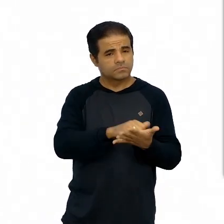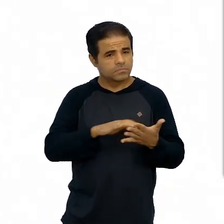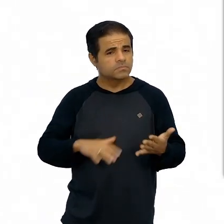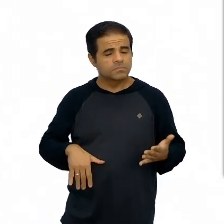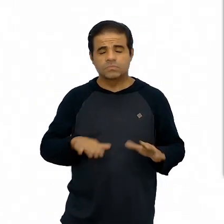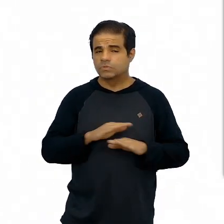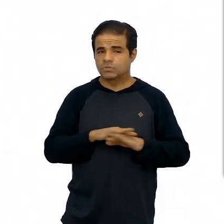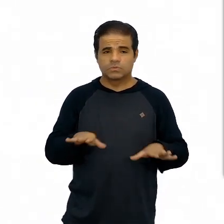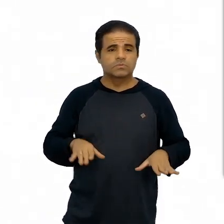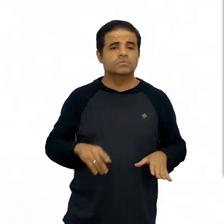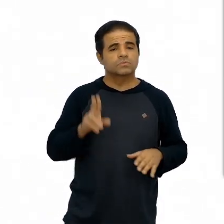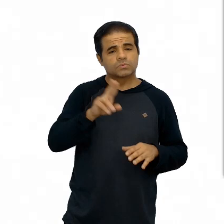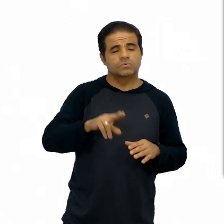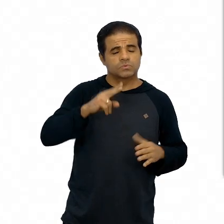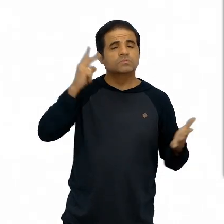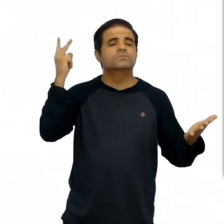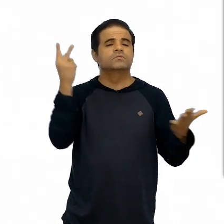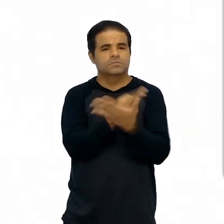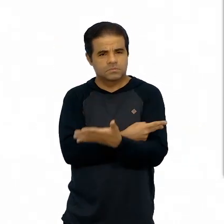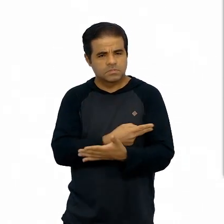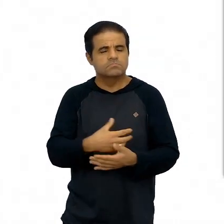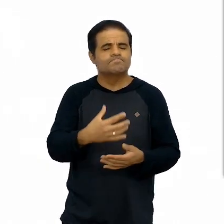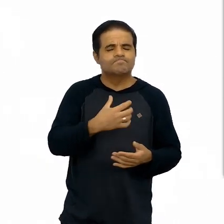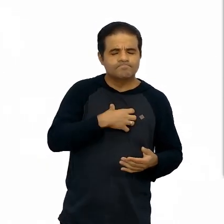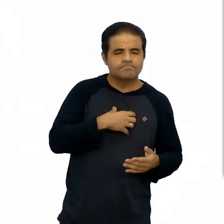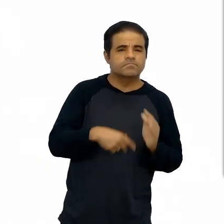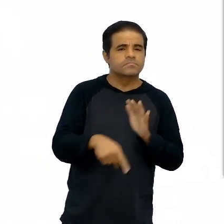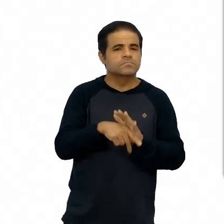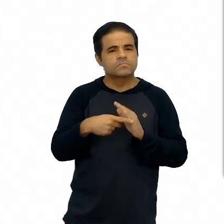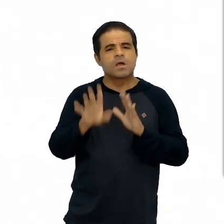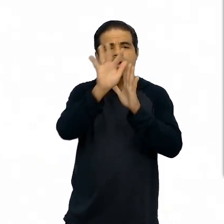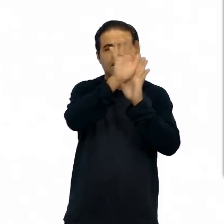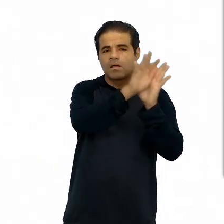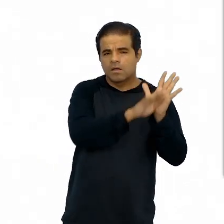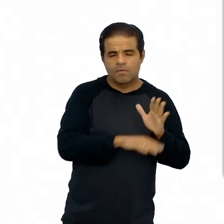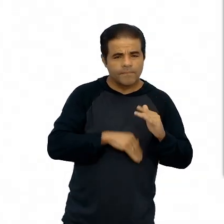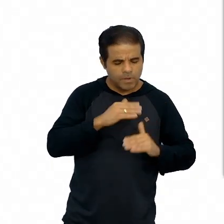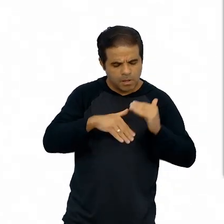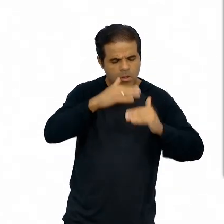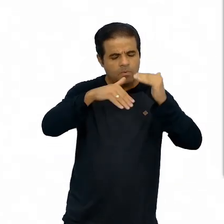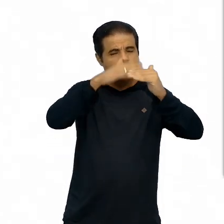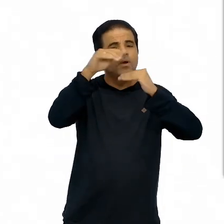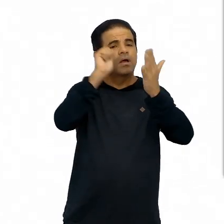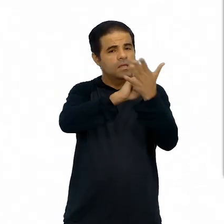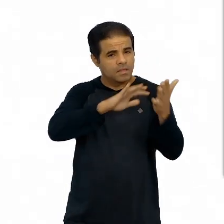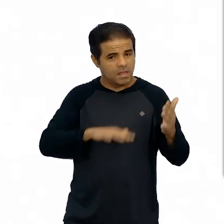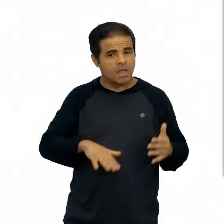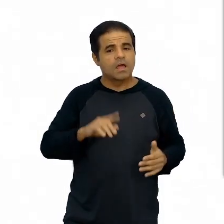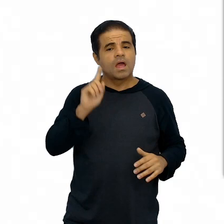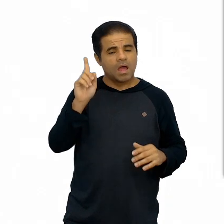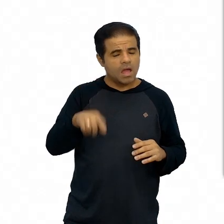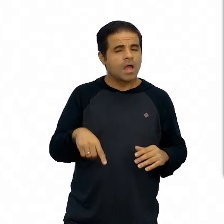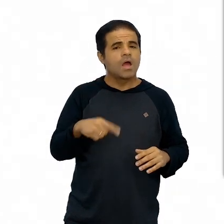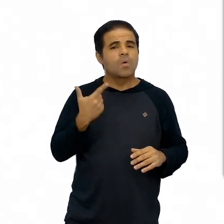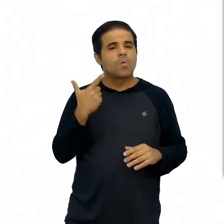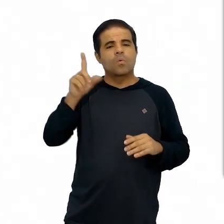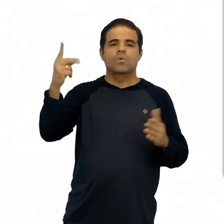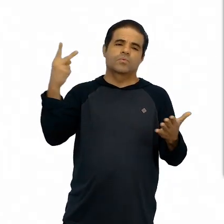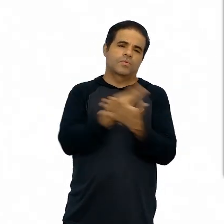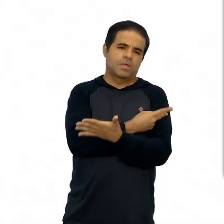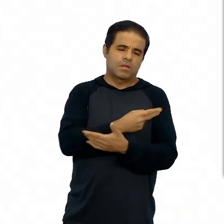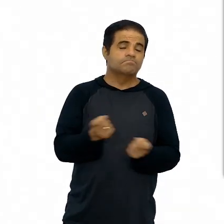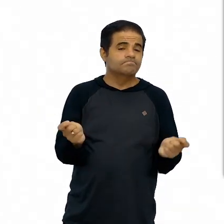atividades. O uso incorreto das fórmulas pelos estudantes ao desenvolverem as atividades é um outro